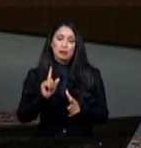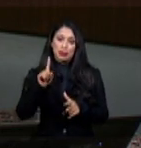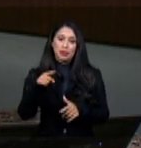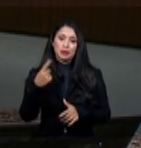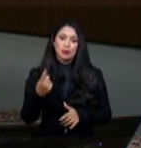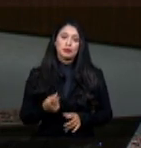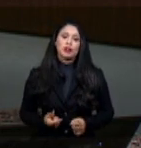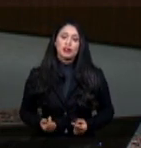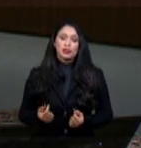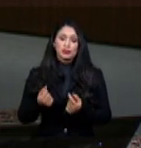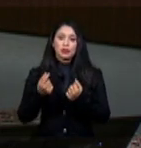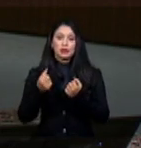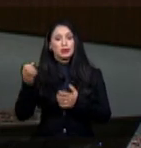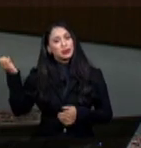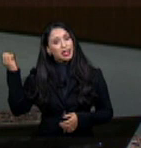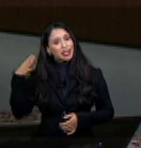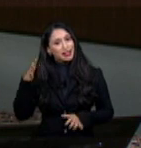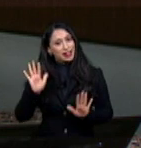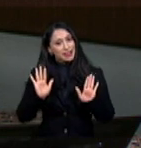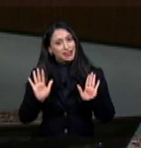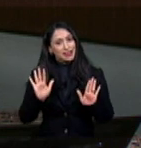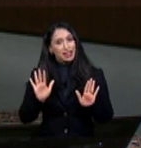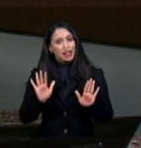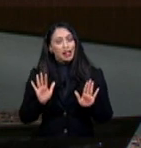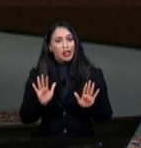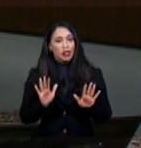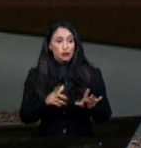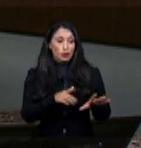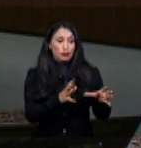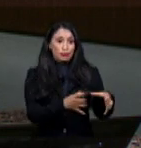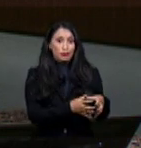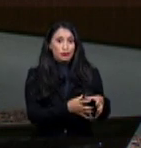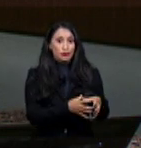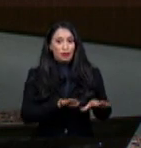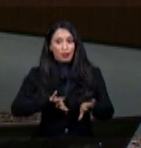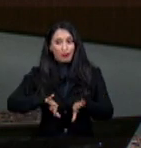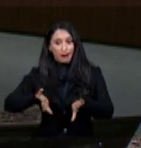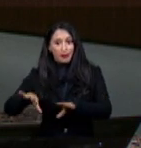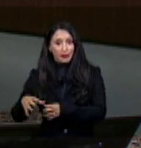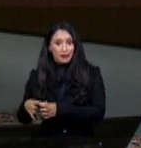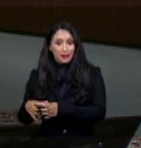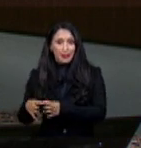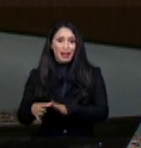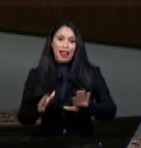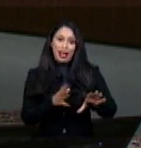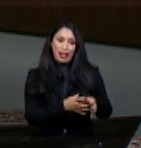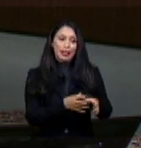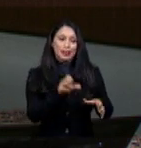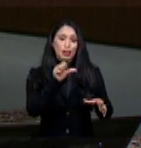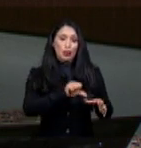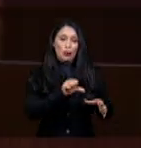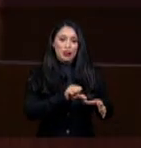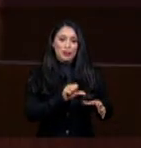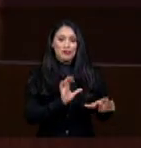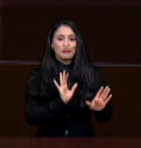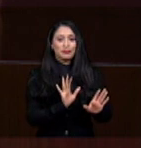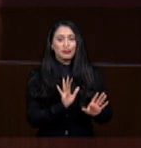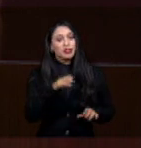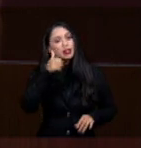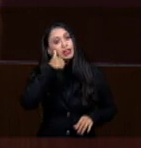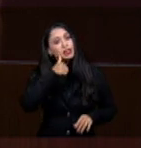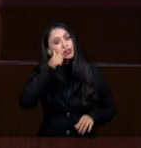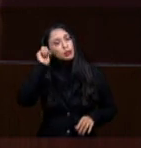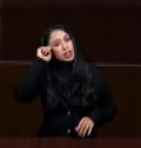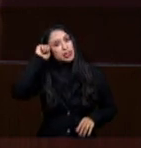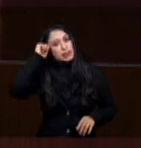Fortuna e graça ainda tô no capítulo da tragédia é nas mulheres